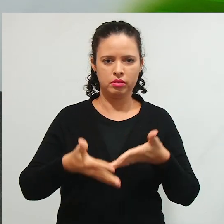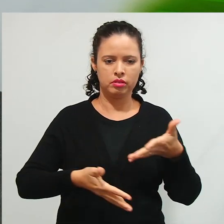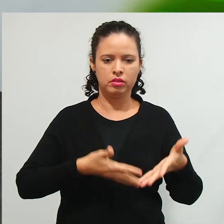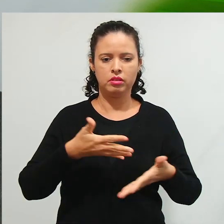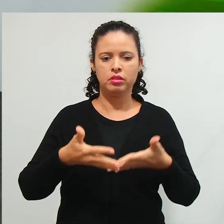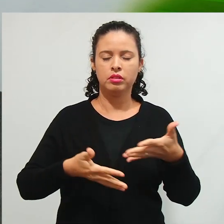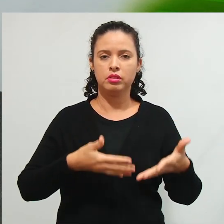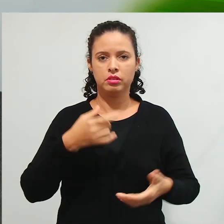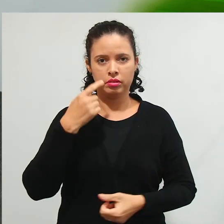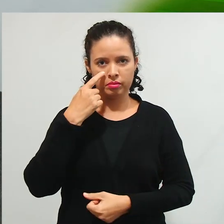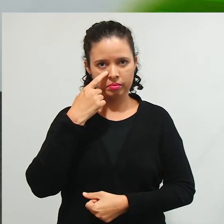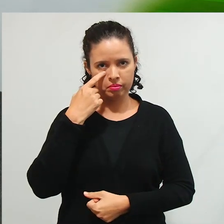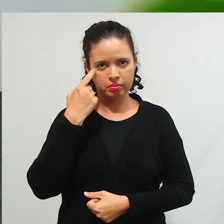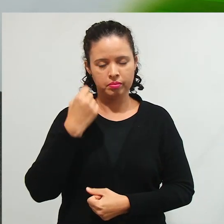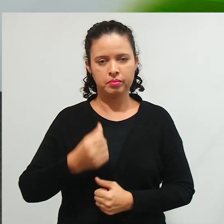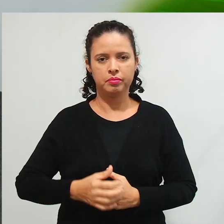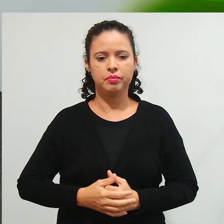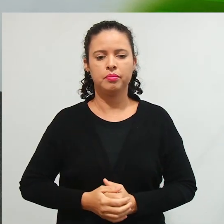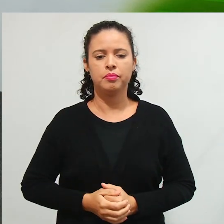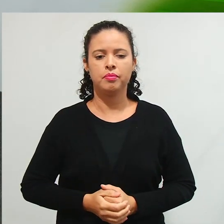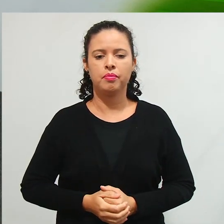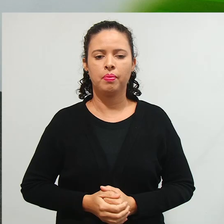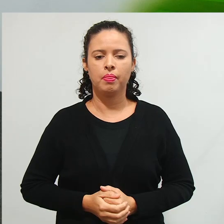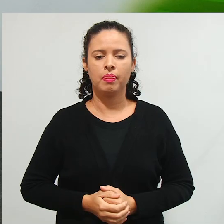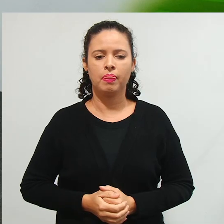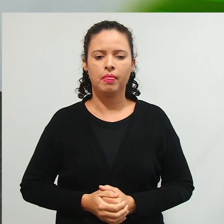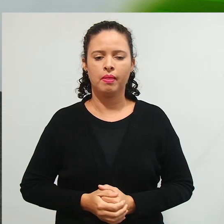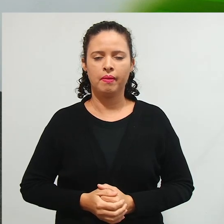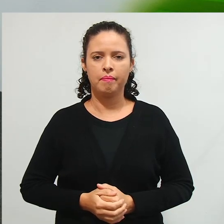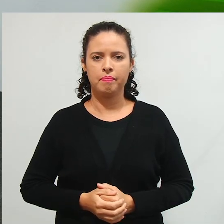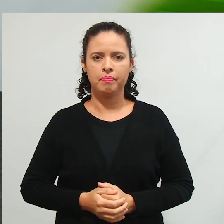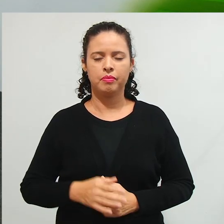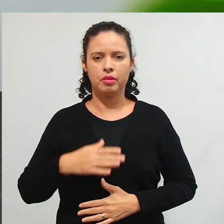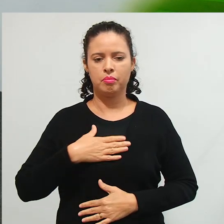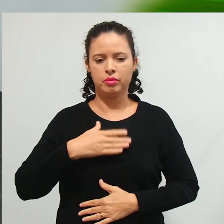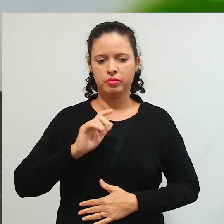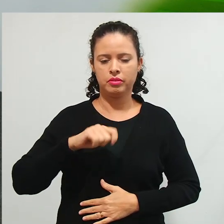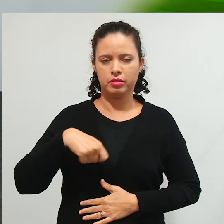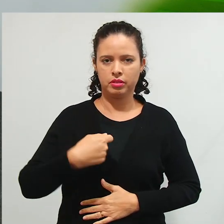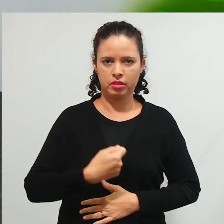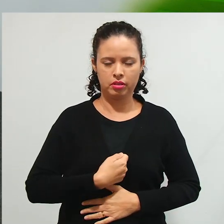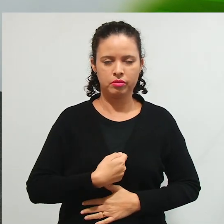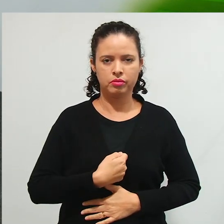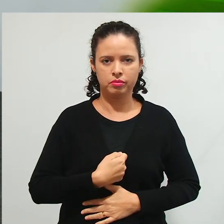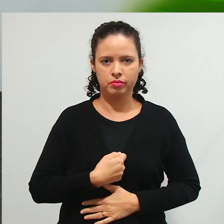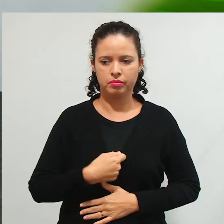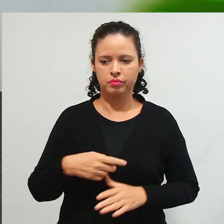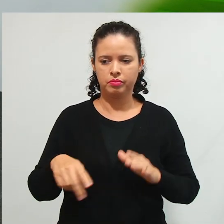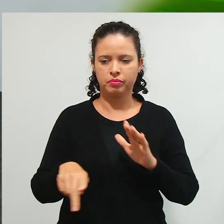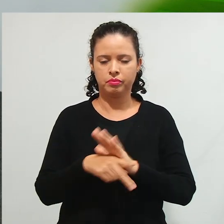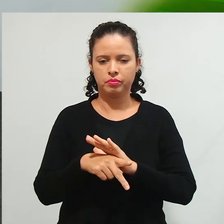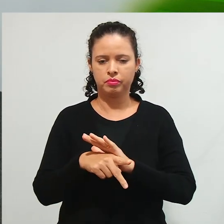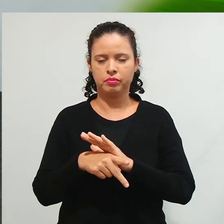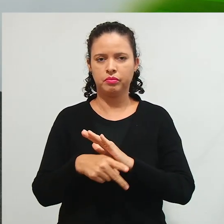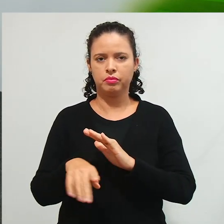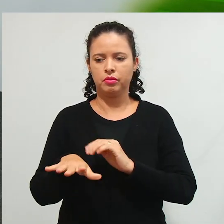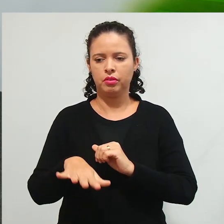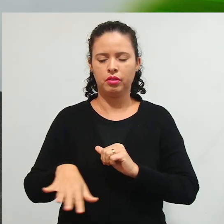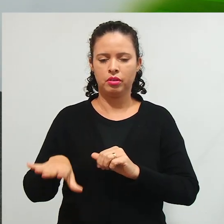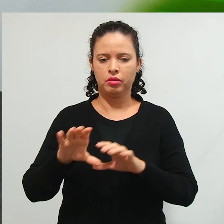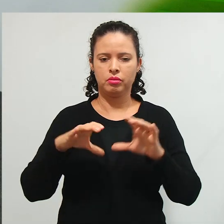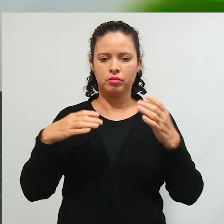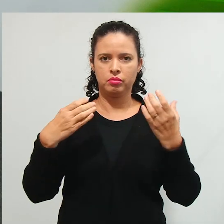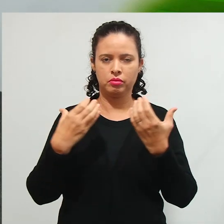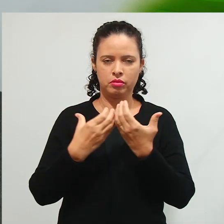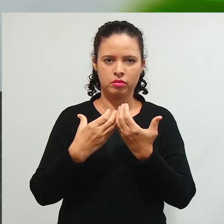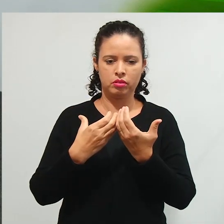a intérprete de Libras. O sinal que me identifica na comunidade